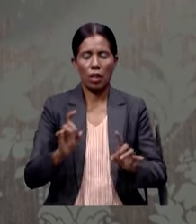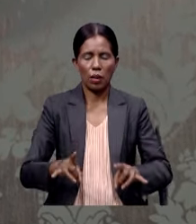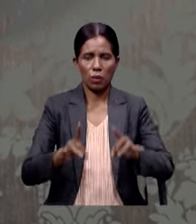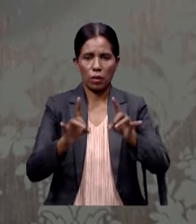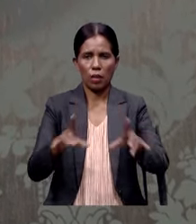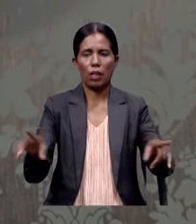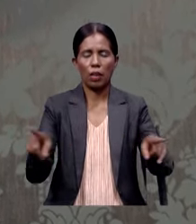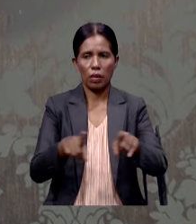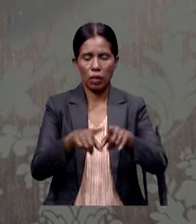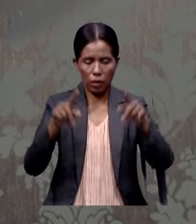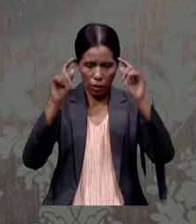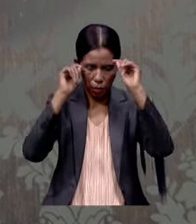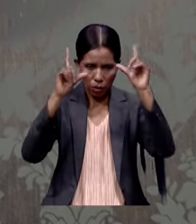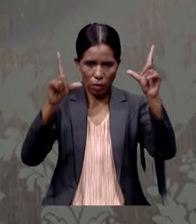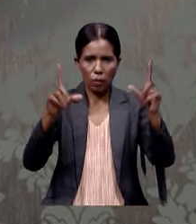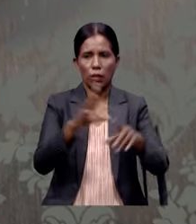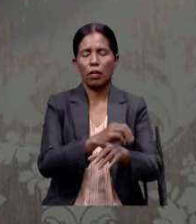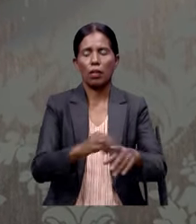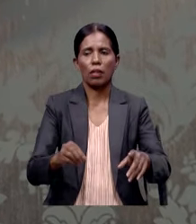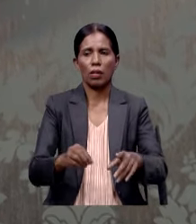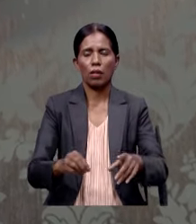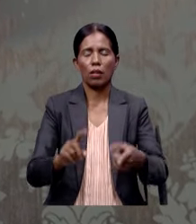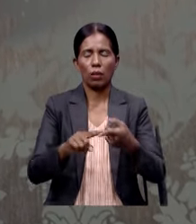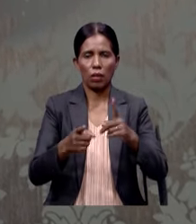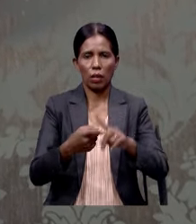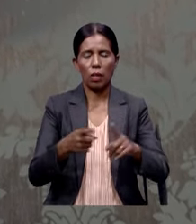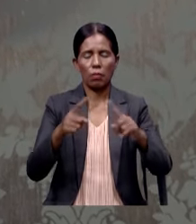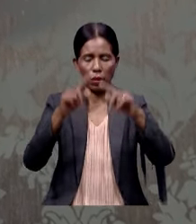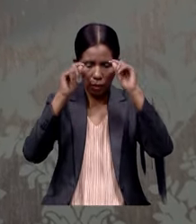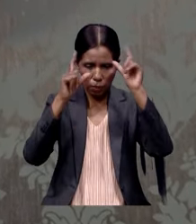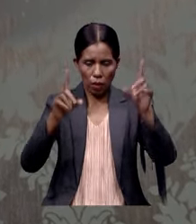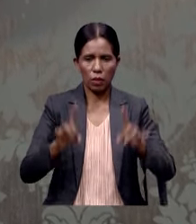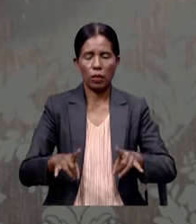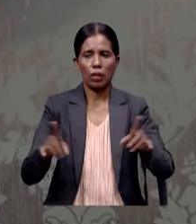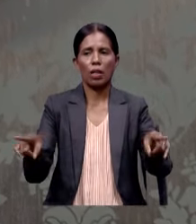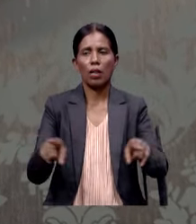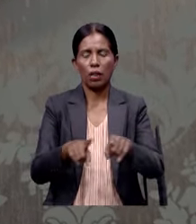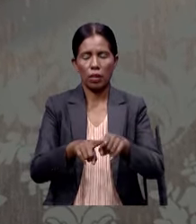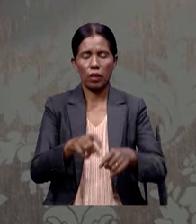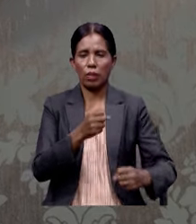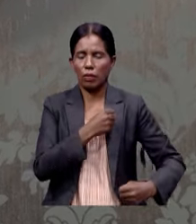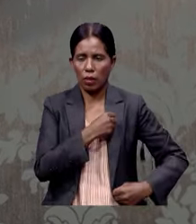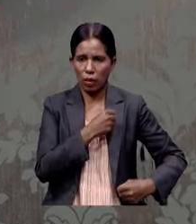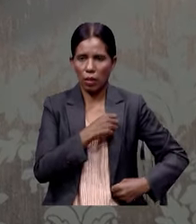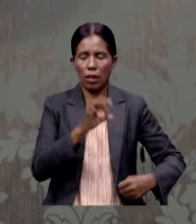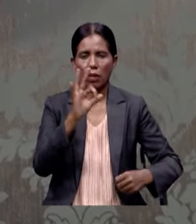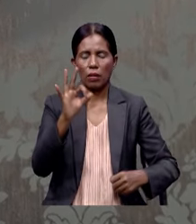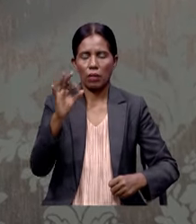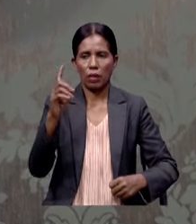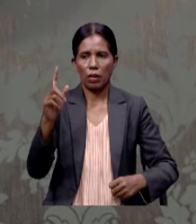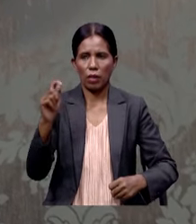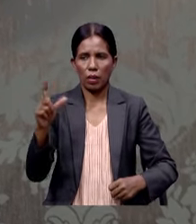Hanesan Timor Austrália Hanesan colega ba Timor-Leste Austrália Hanesan colega ba Valentil FFTeli no